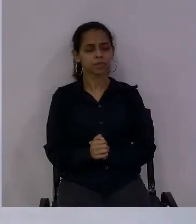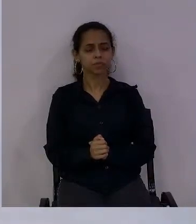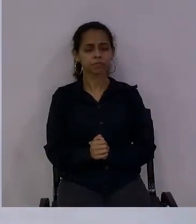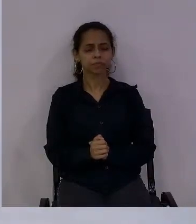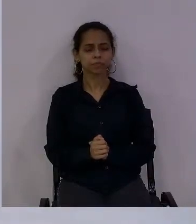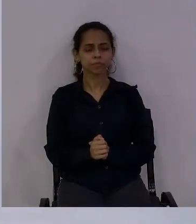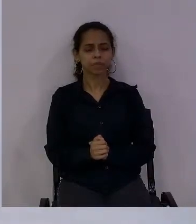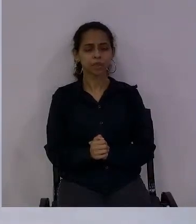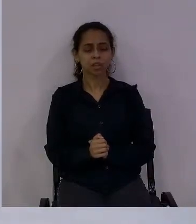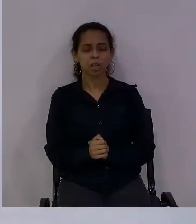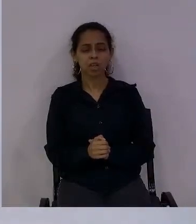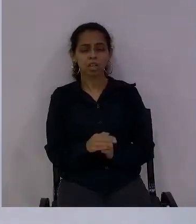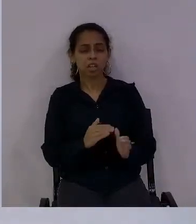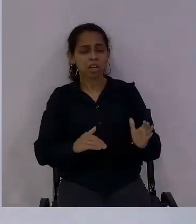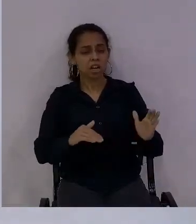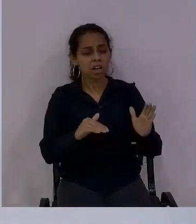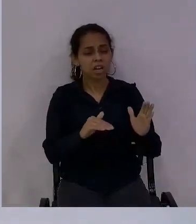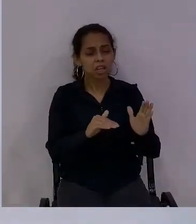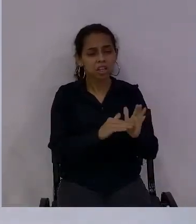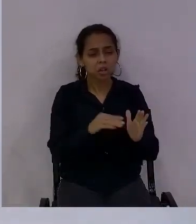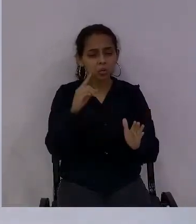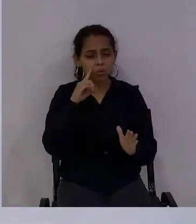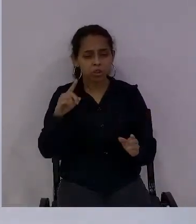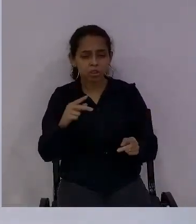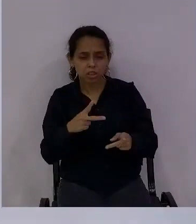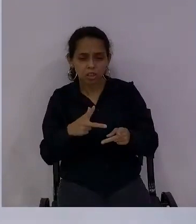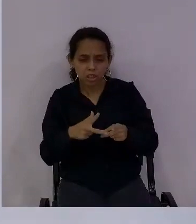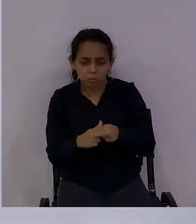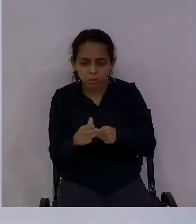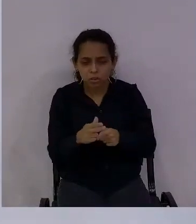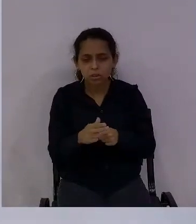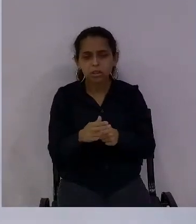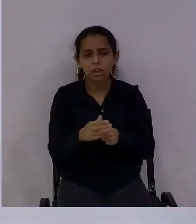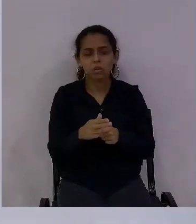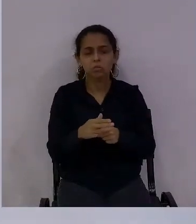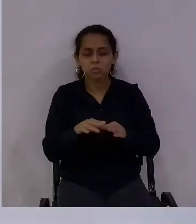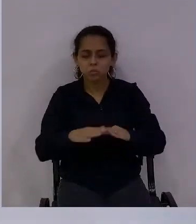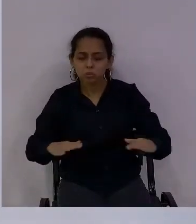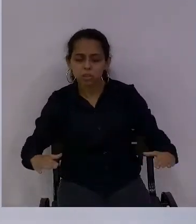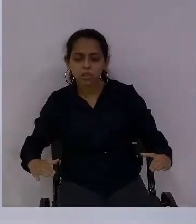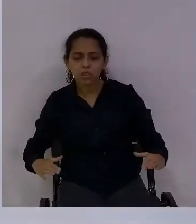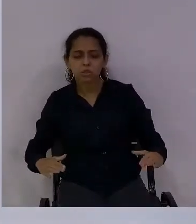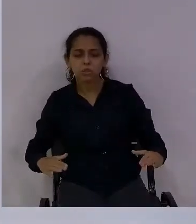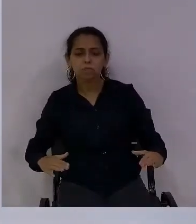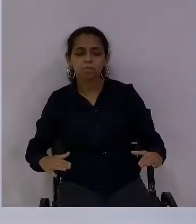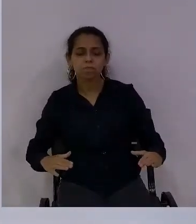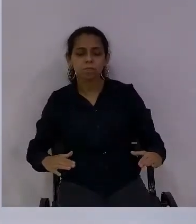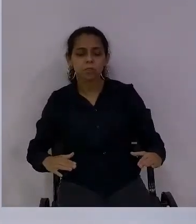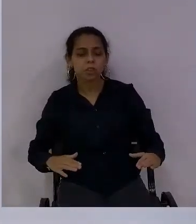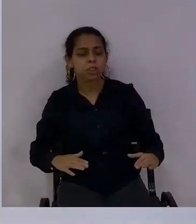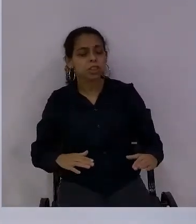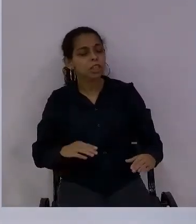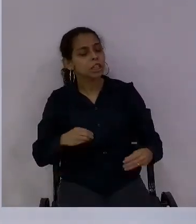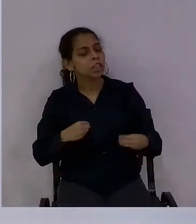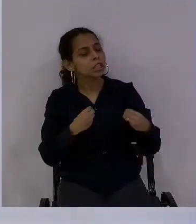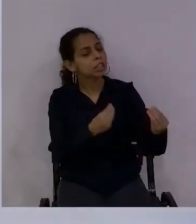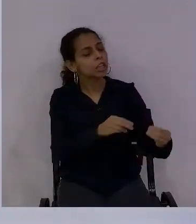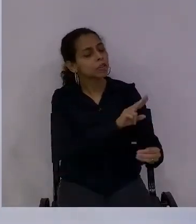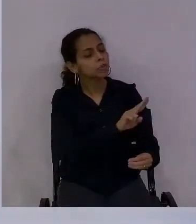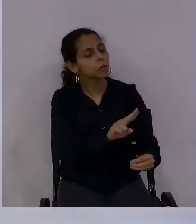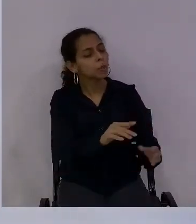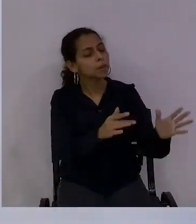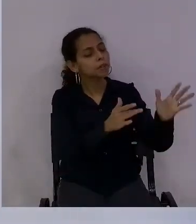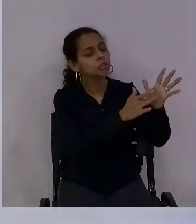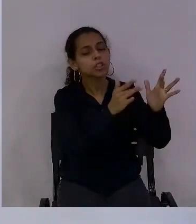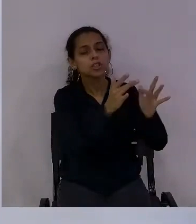Completados 8 dias para ser circuncidado o menino, deram-lhe o nome de Jesus, como